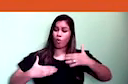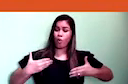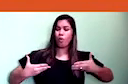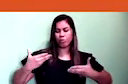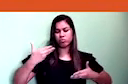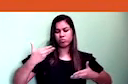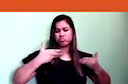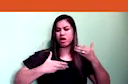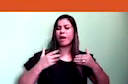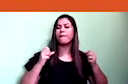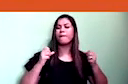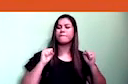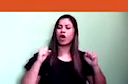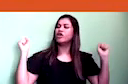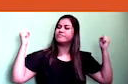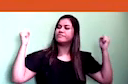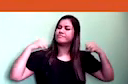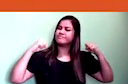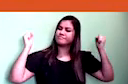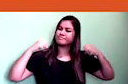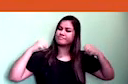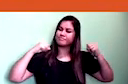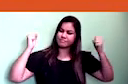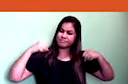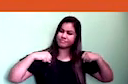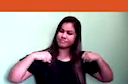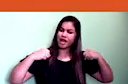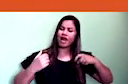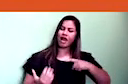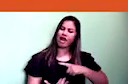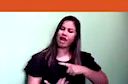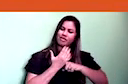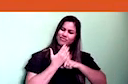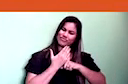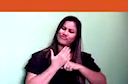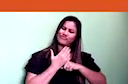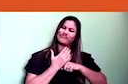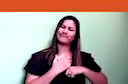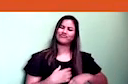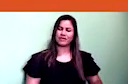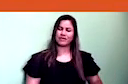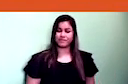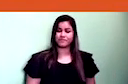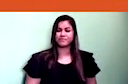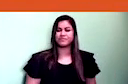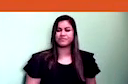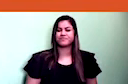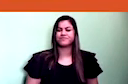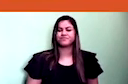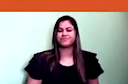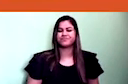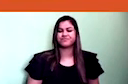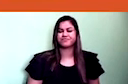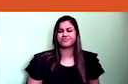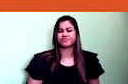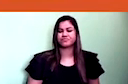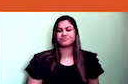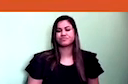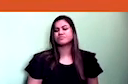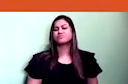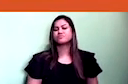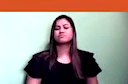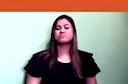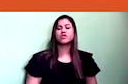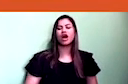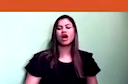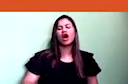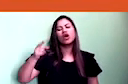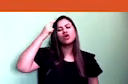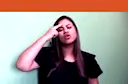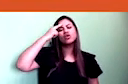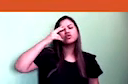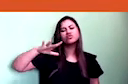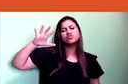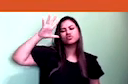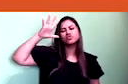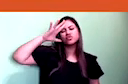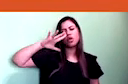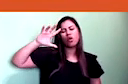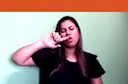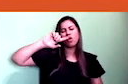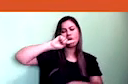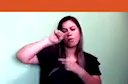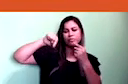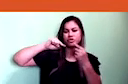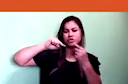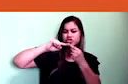né? Ele compõe a saúde emocional e mental. Cultive sonhos e objetivos. Uma vida sem planejamento, uma vida